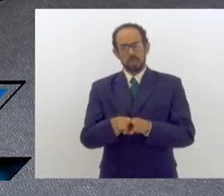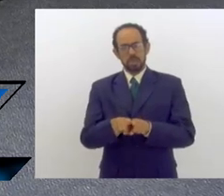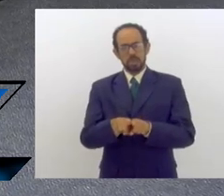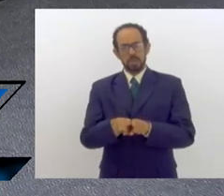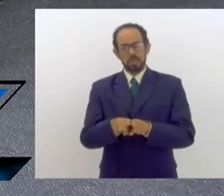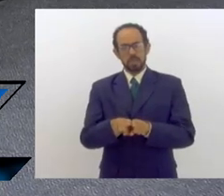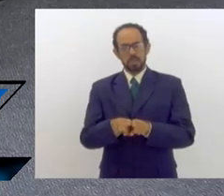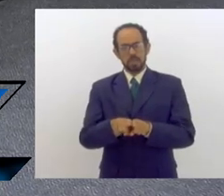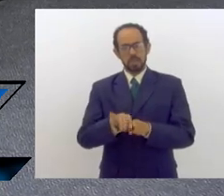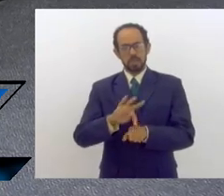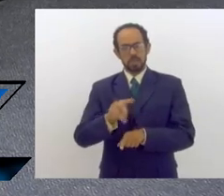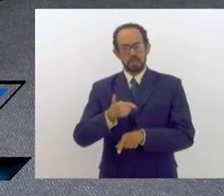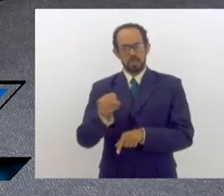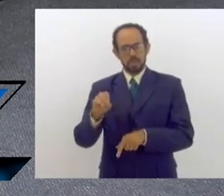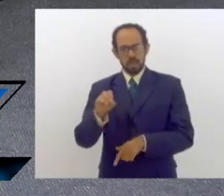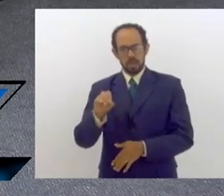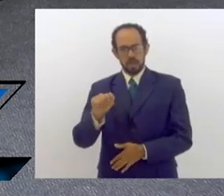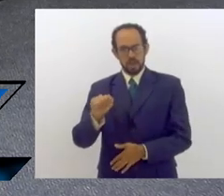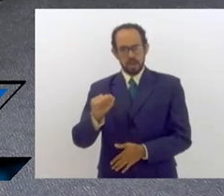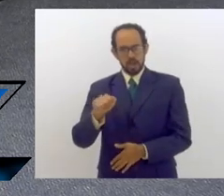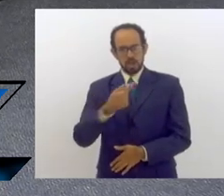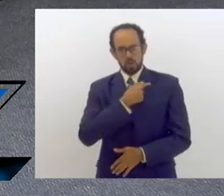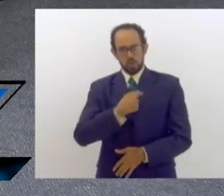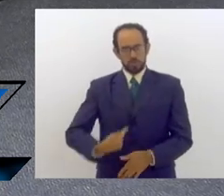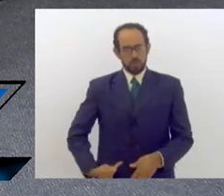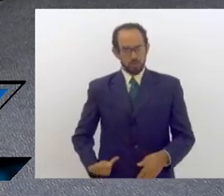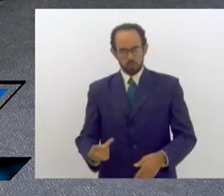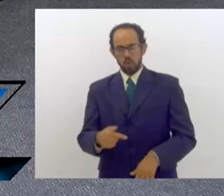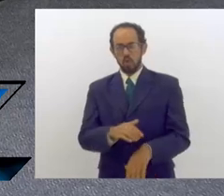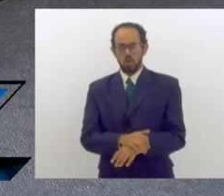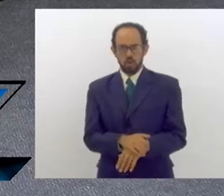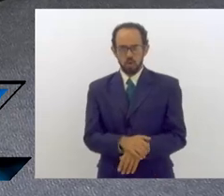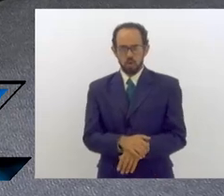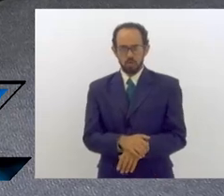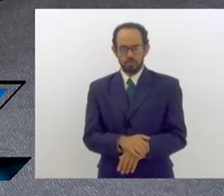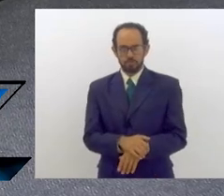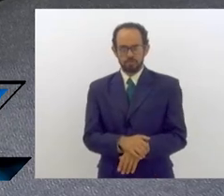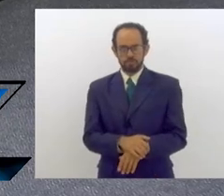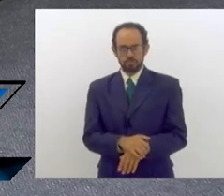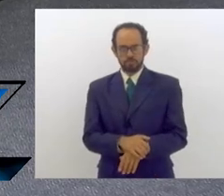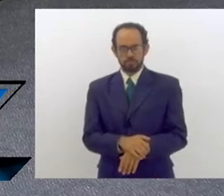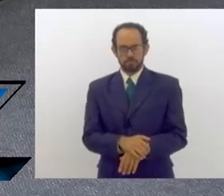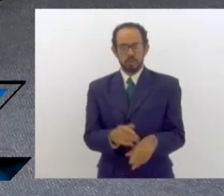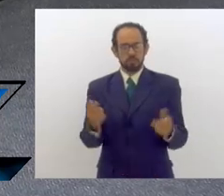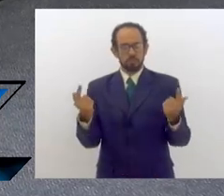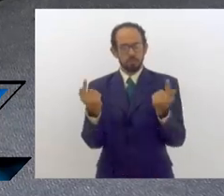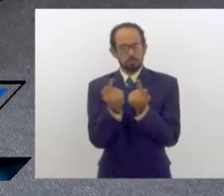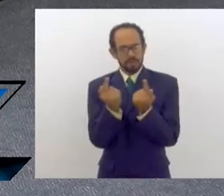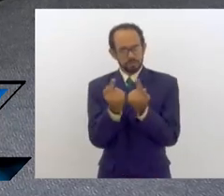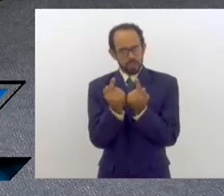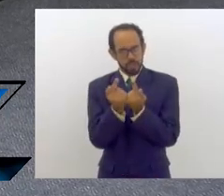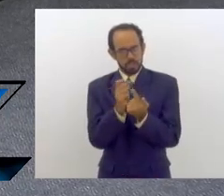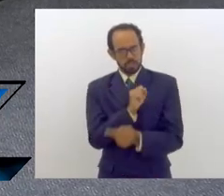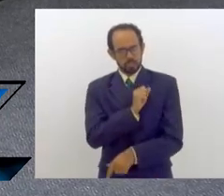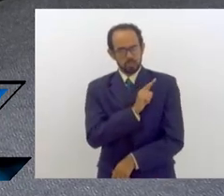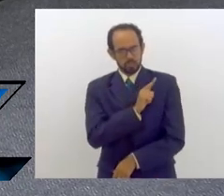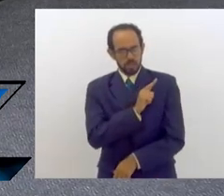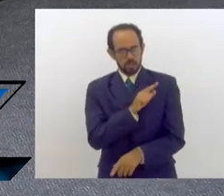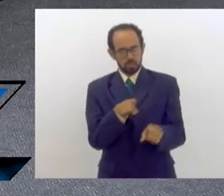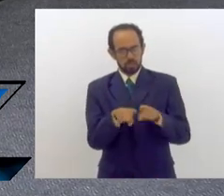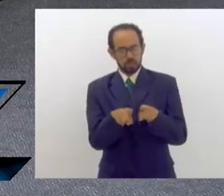a ilha do governador e retomando de Niterói mas também ampliando para Magé para São Gonçalo para os demais espaços